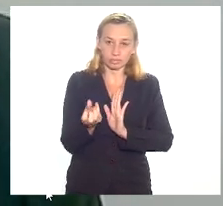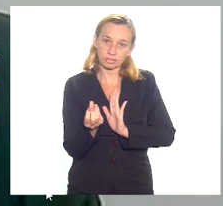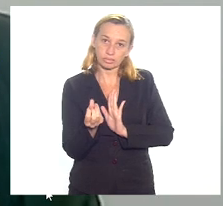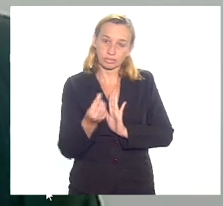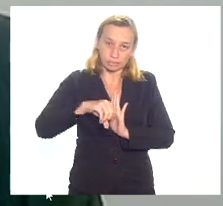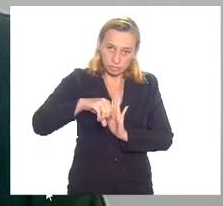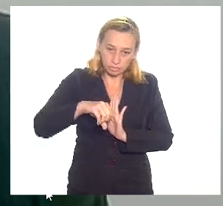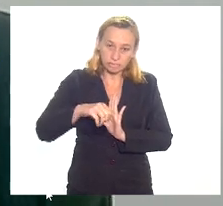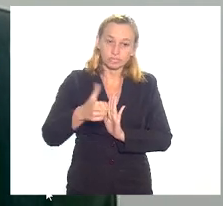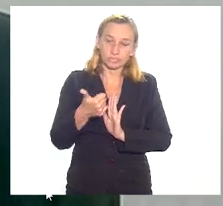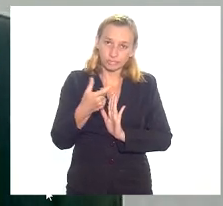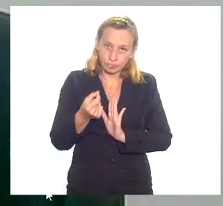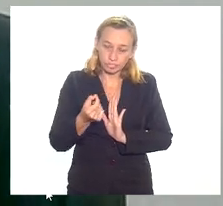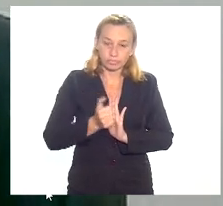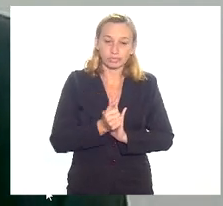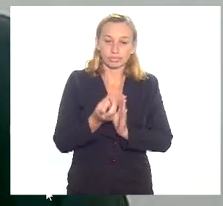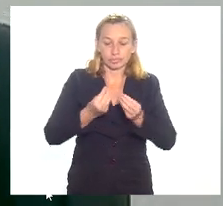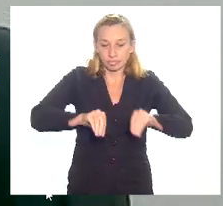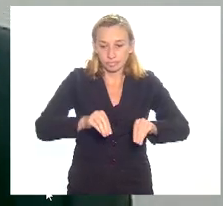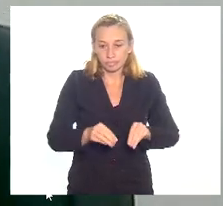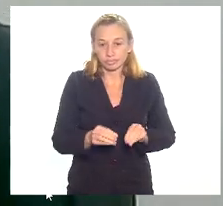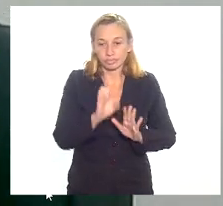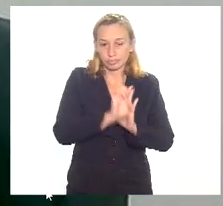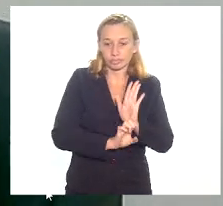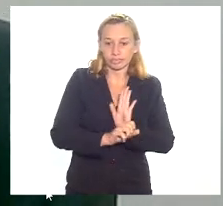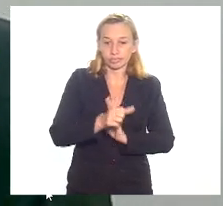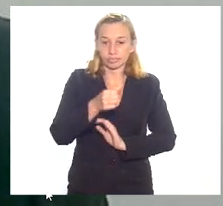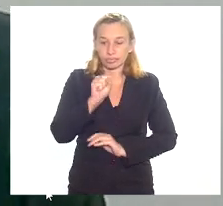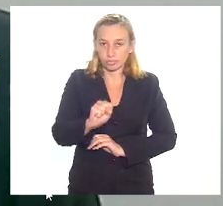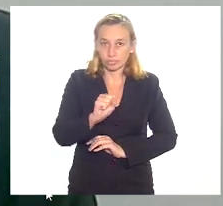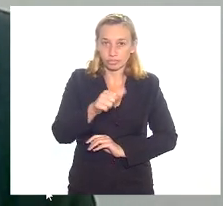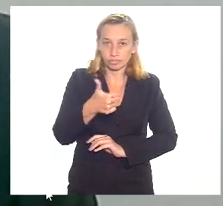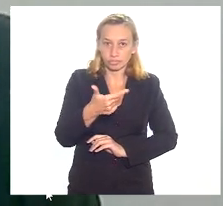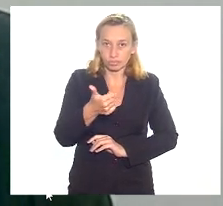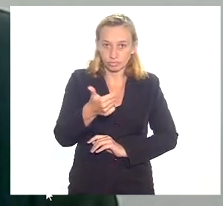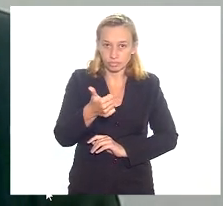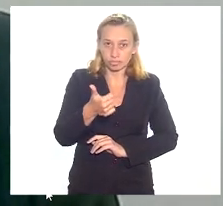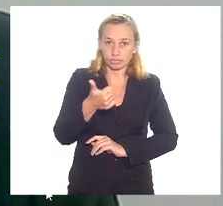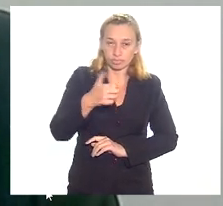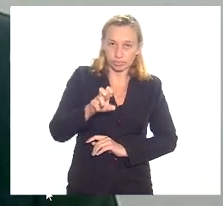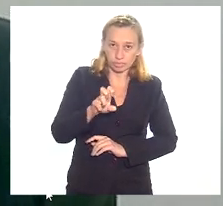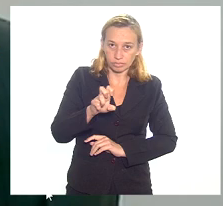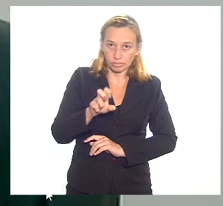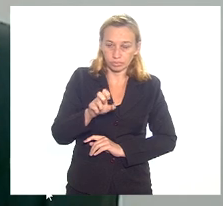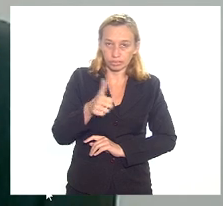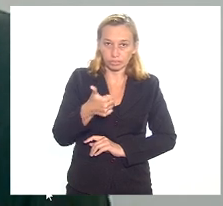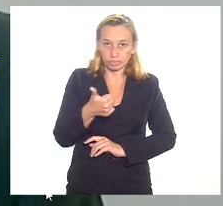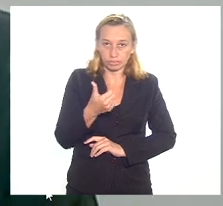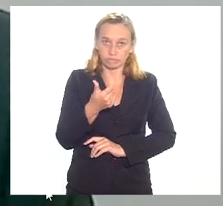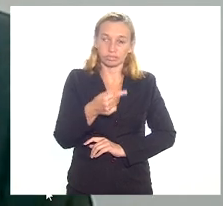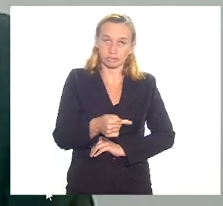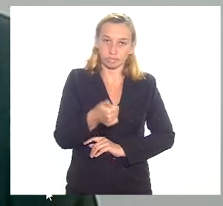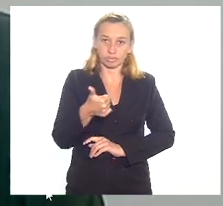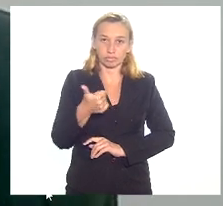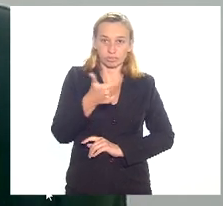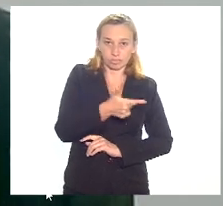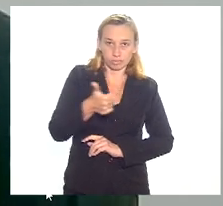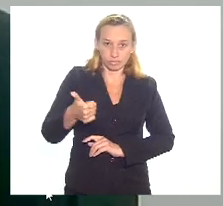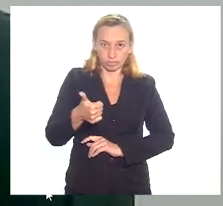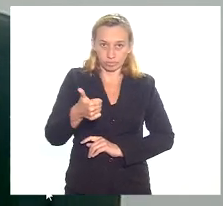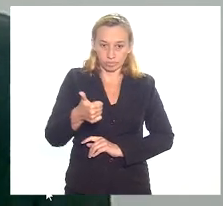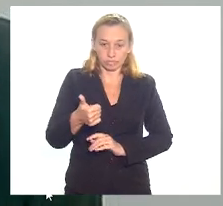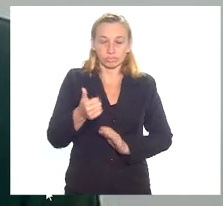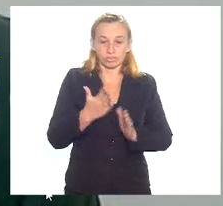19 e 20. Pela prejudicabilidade das emendas 8, 12, 15, 17 e 21.